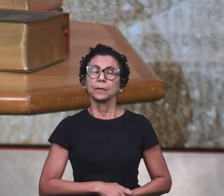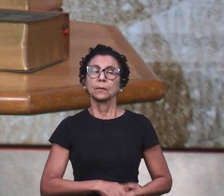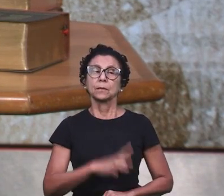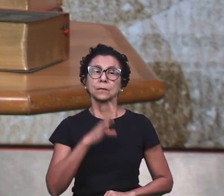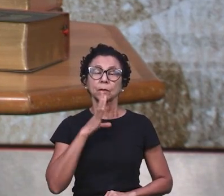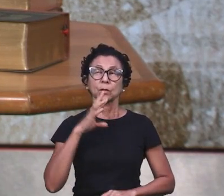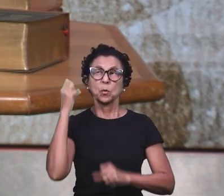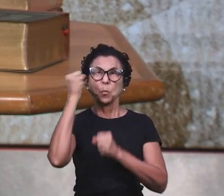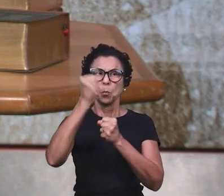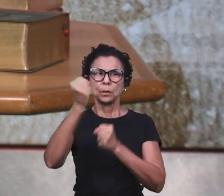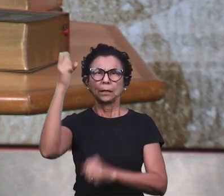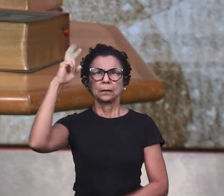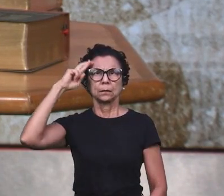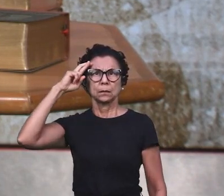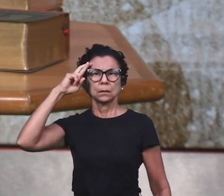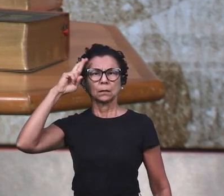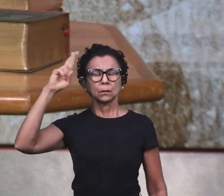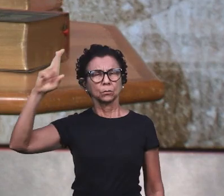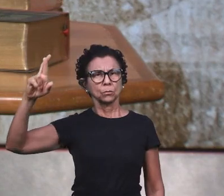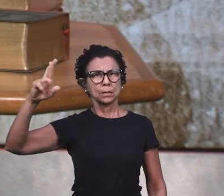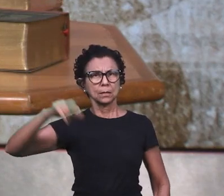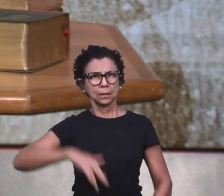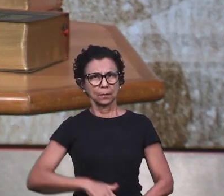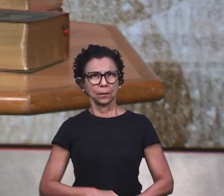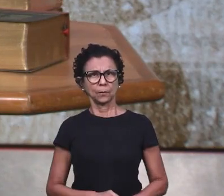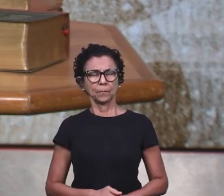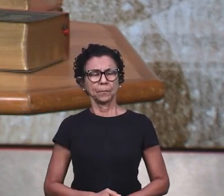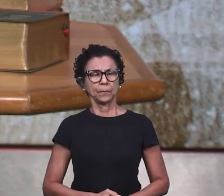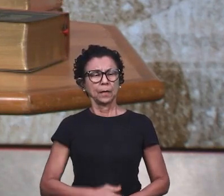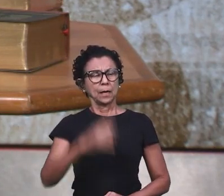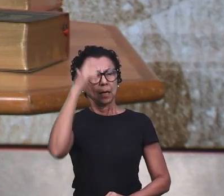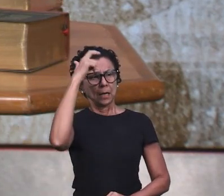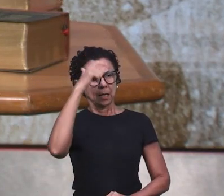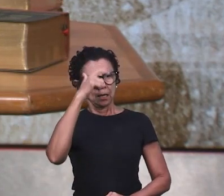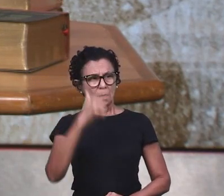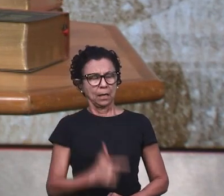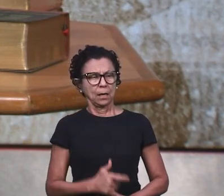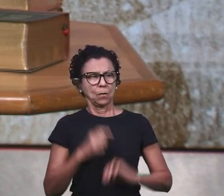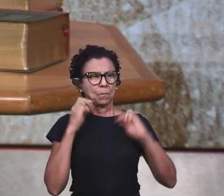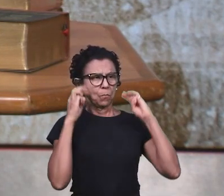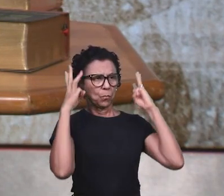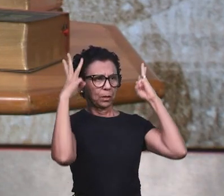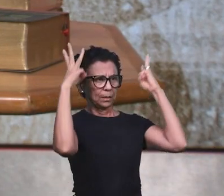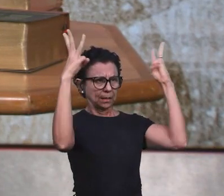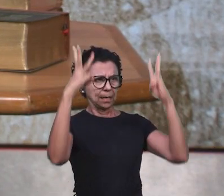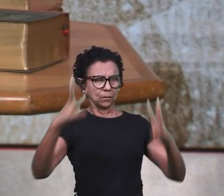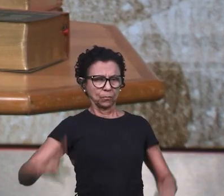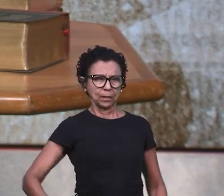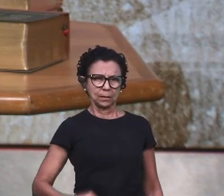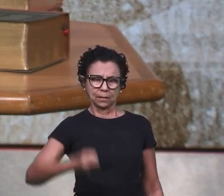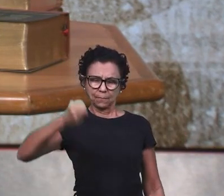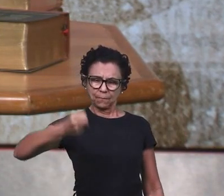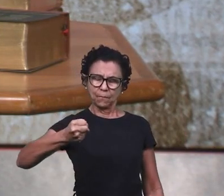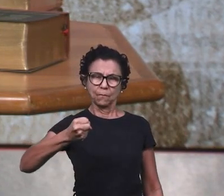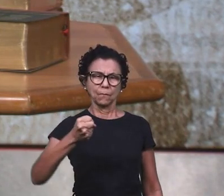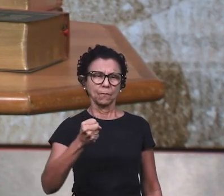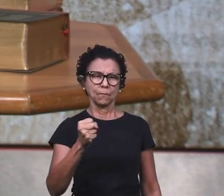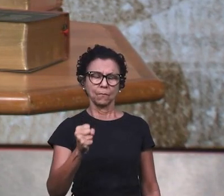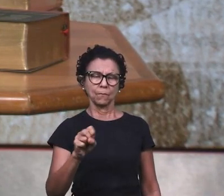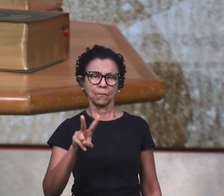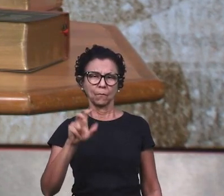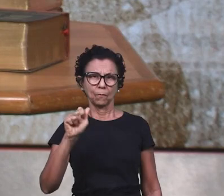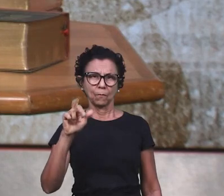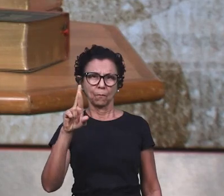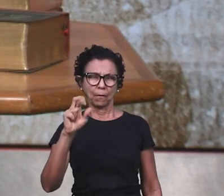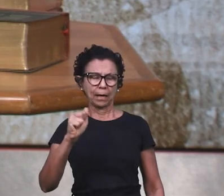Senhor. Eis que eu, com esta vara que tenho em minha mão, ferirei as águas que